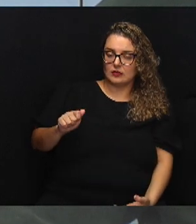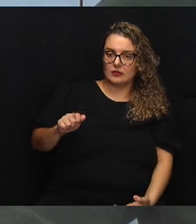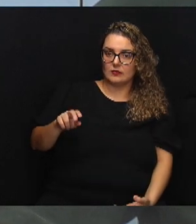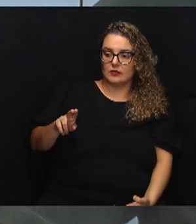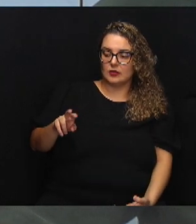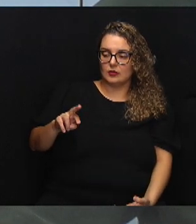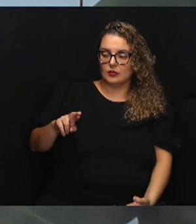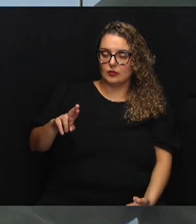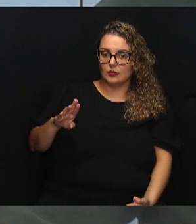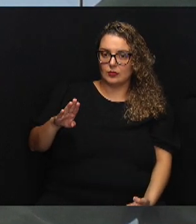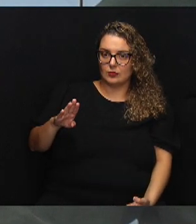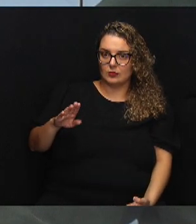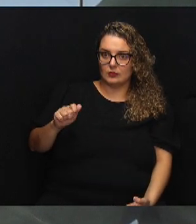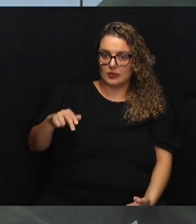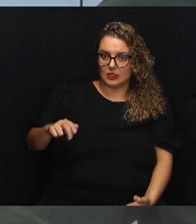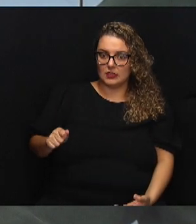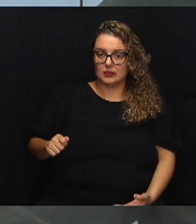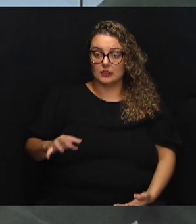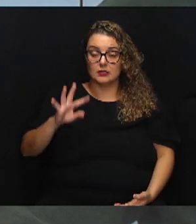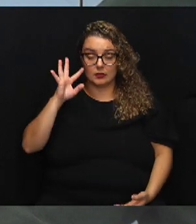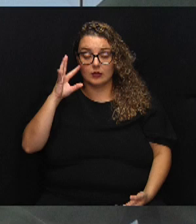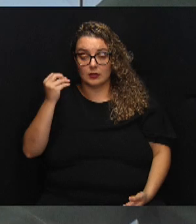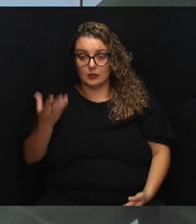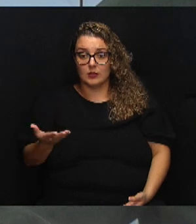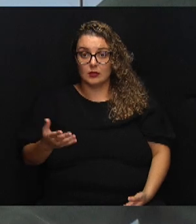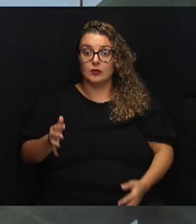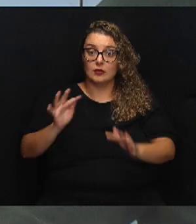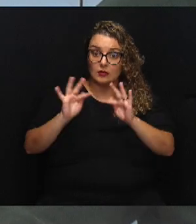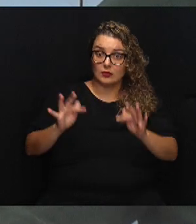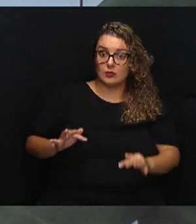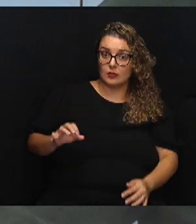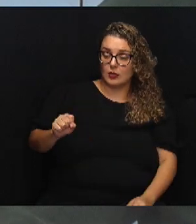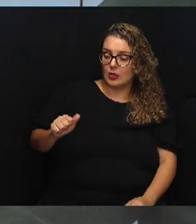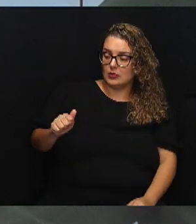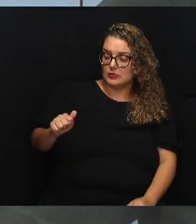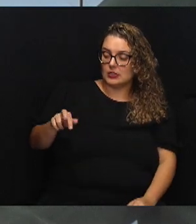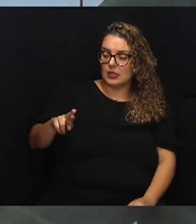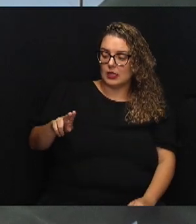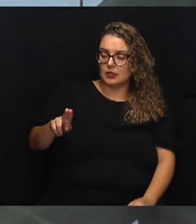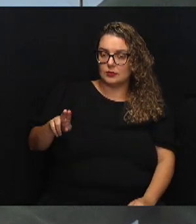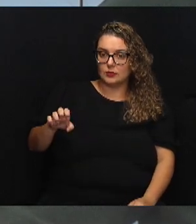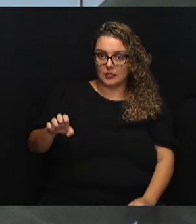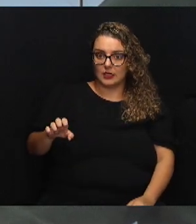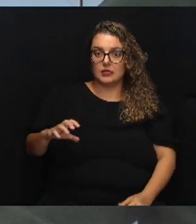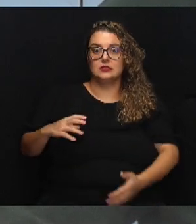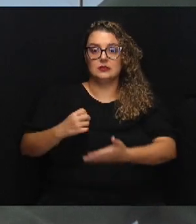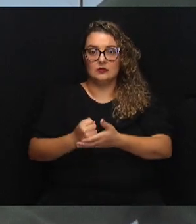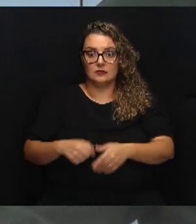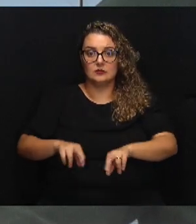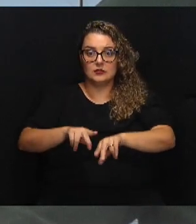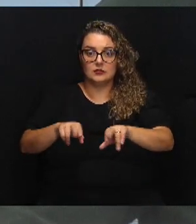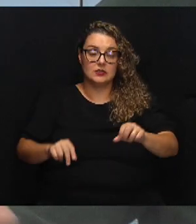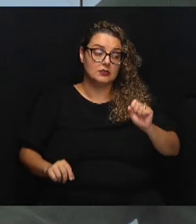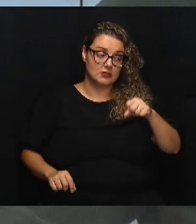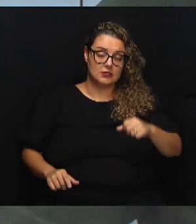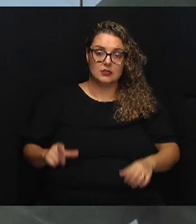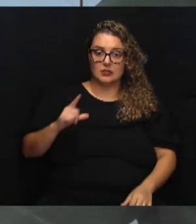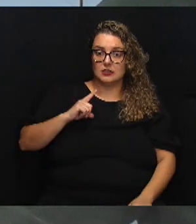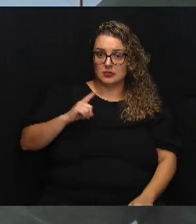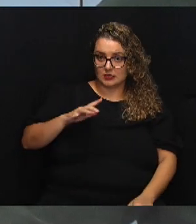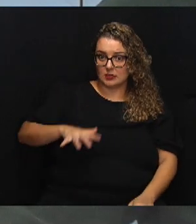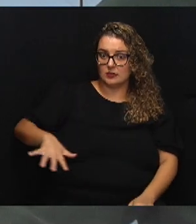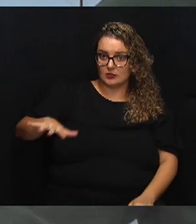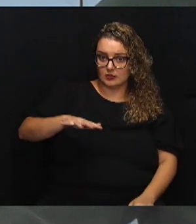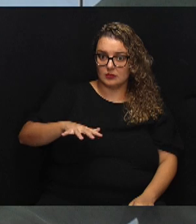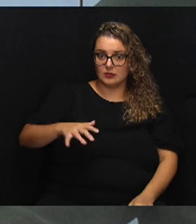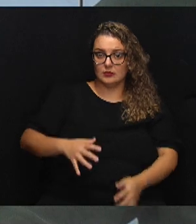em relação a isso daí. E fiquei muito feliz. O saruê, a gente resgata muito saruê. Sim. Né, muito. Hoje